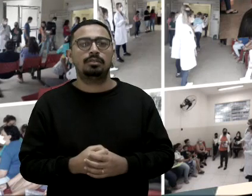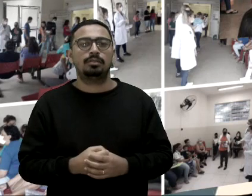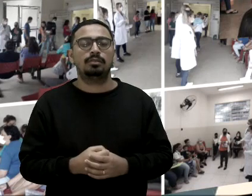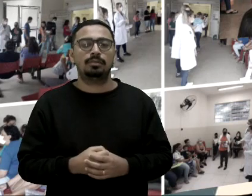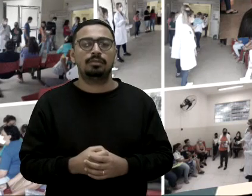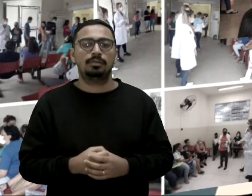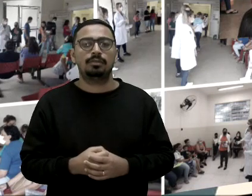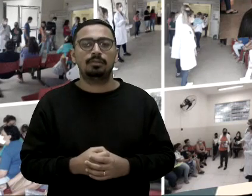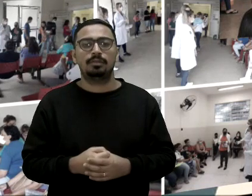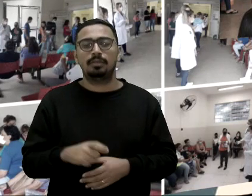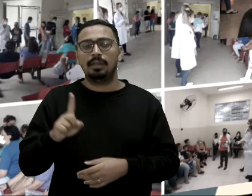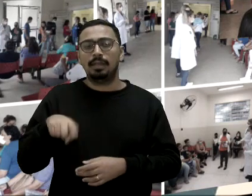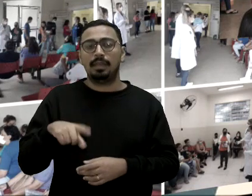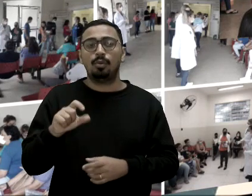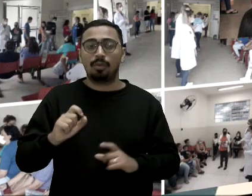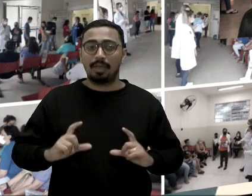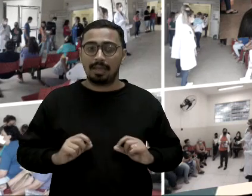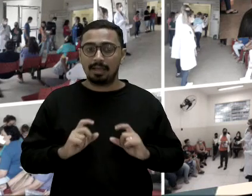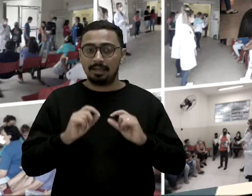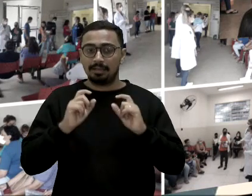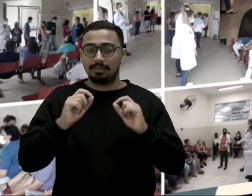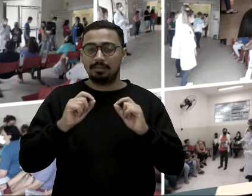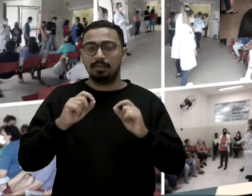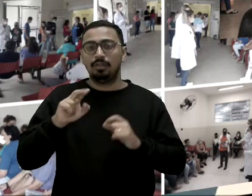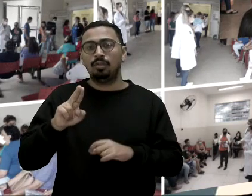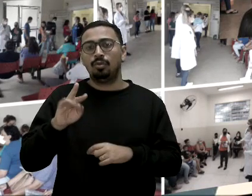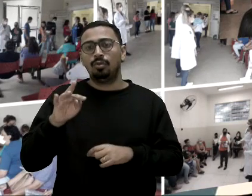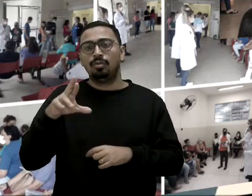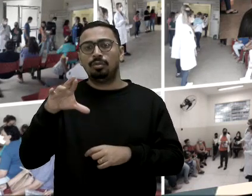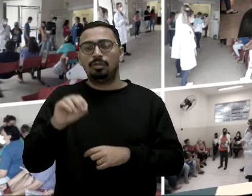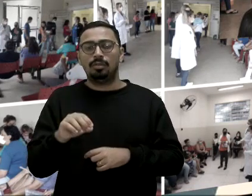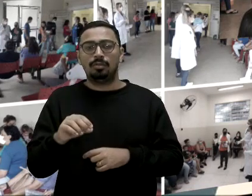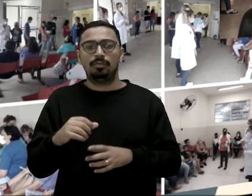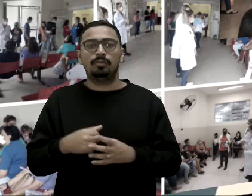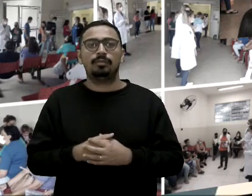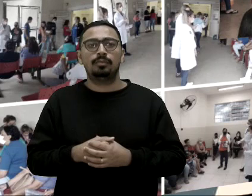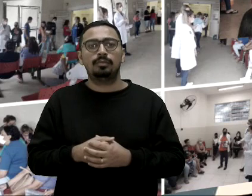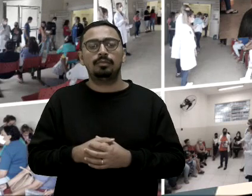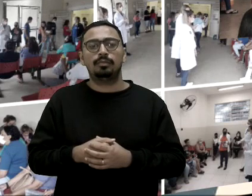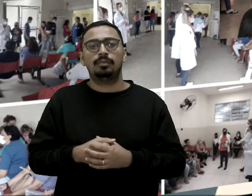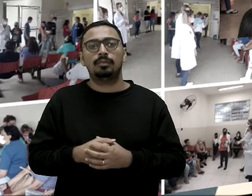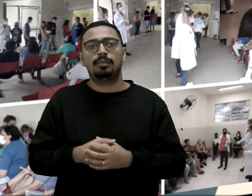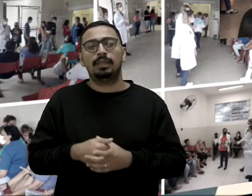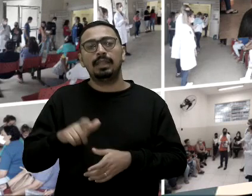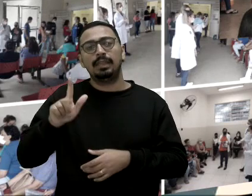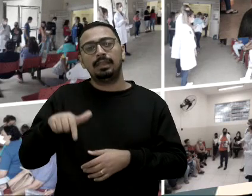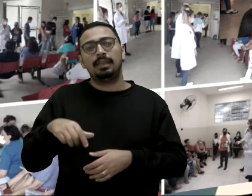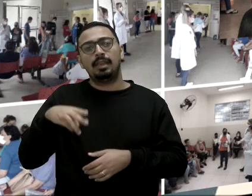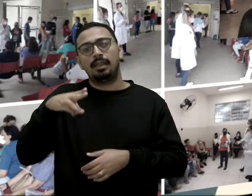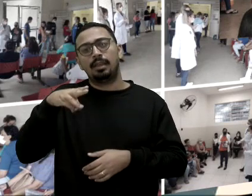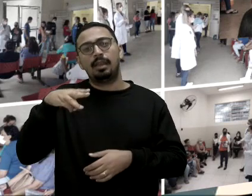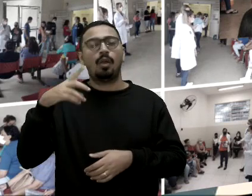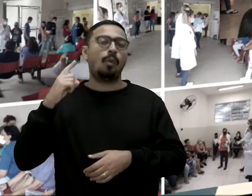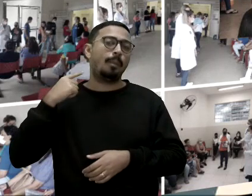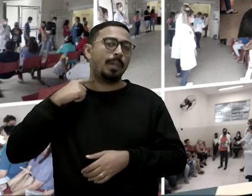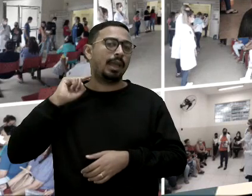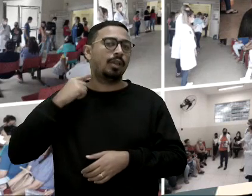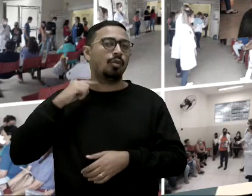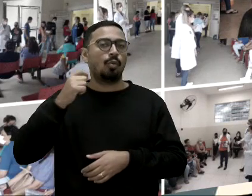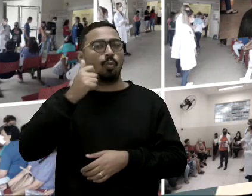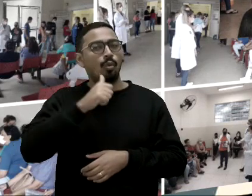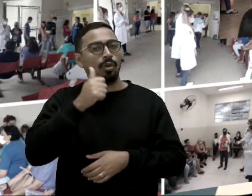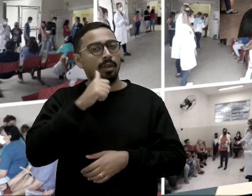ao câncer de colo de útero, o Maio Mulher, que nesse mês, né, estamos também fazendo a coleta